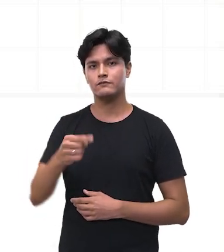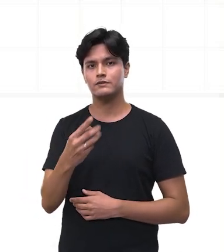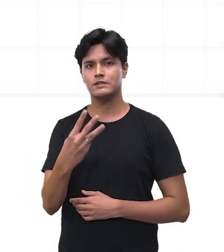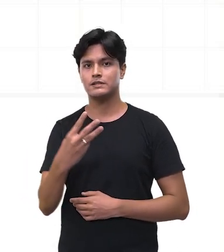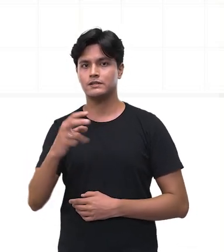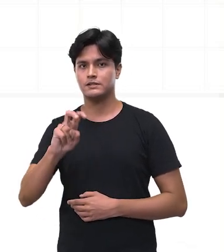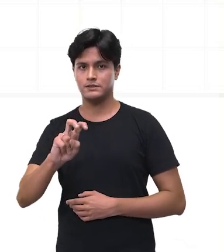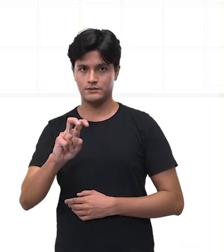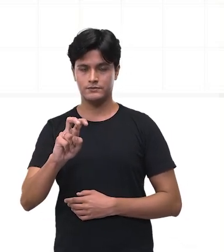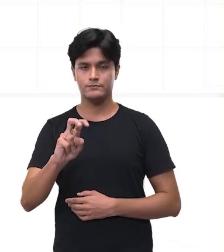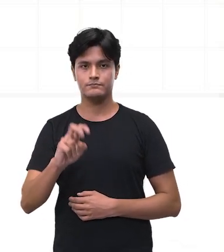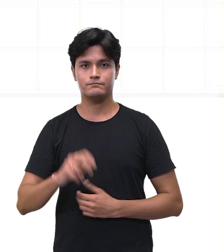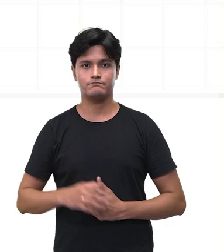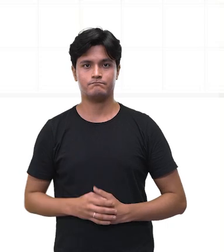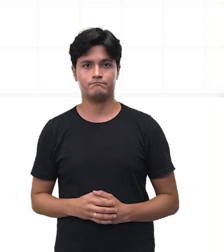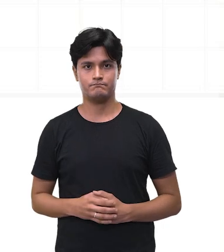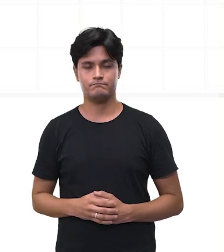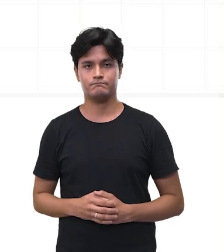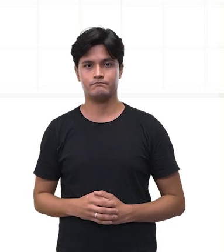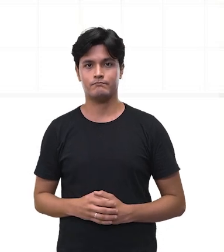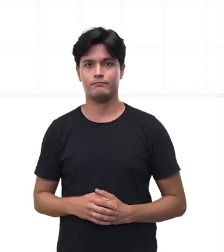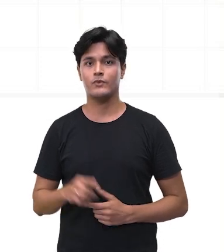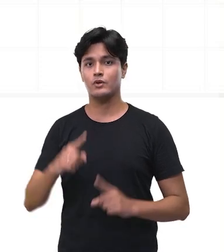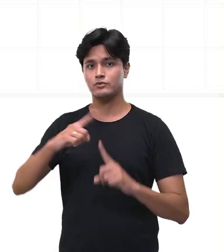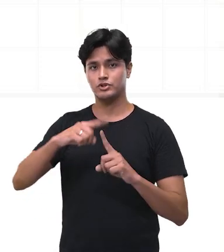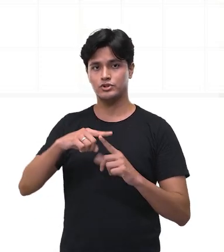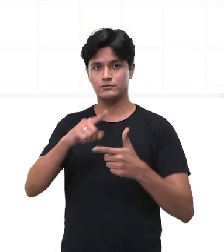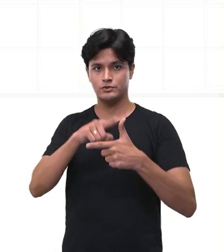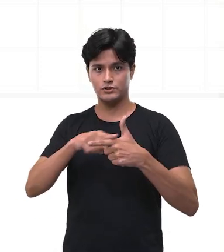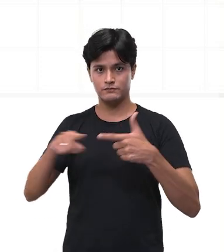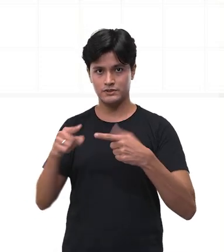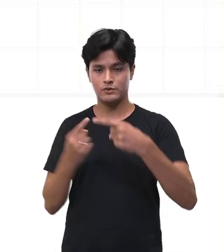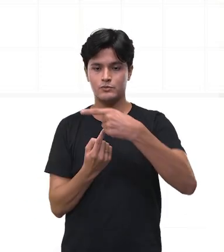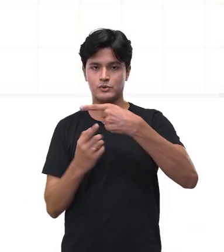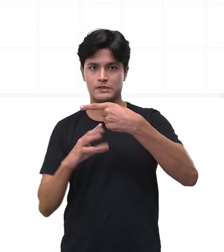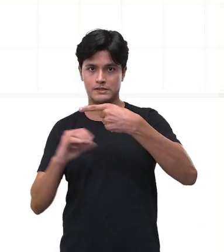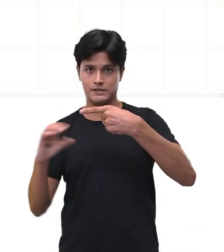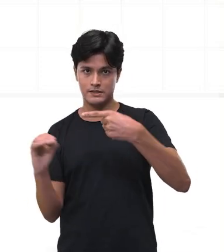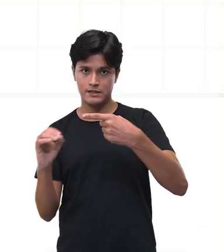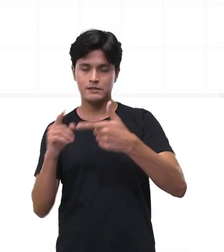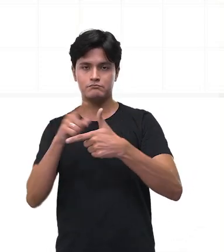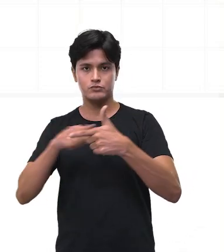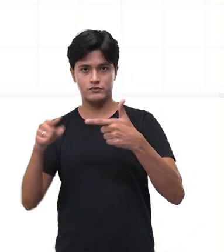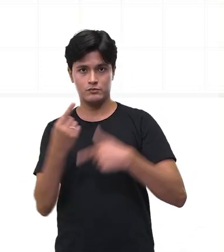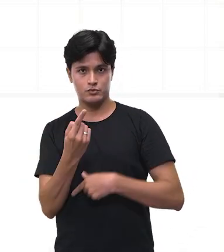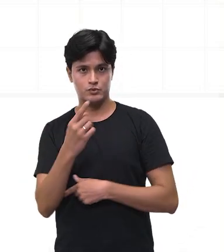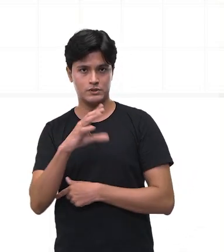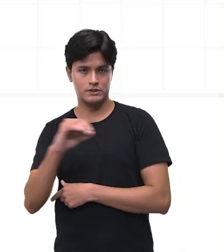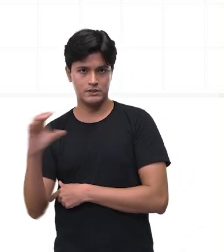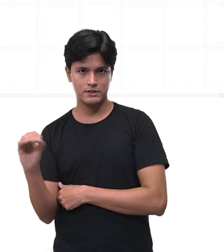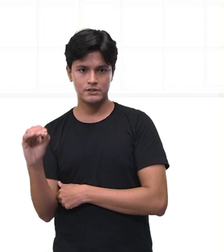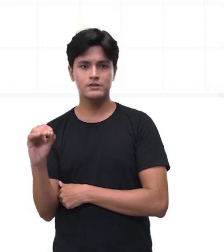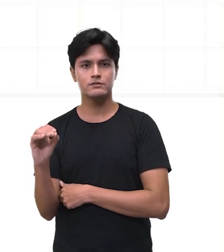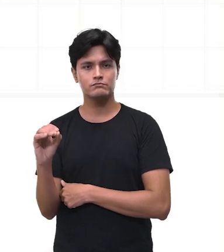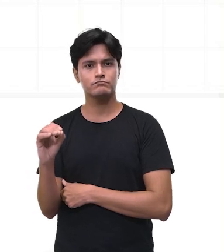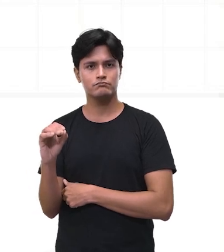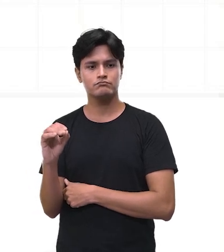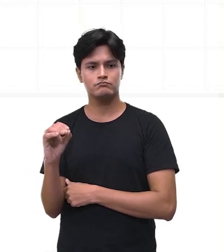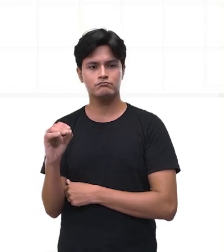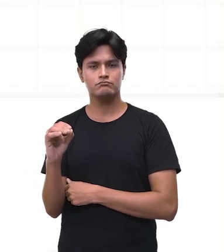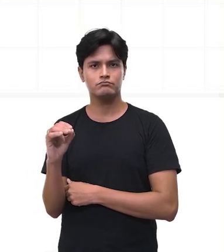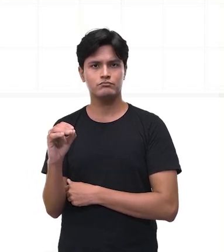0,35, tá, gente? E ó, esse tipo de divisão aqui por 100, tá? Nem pensar em estar fazendo isso aqui,